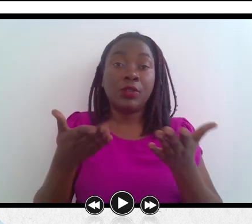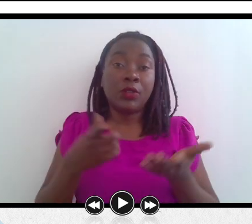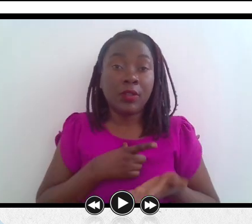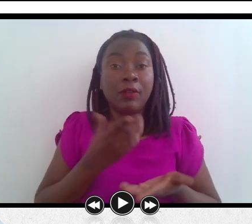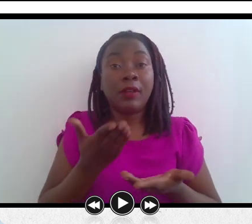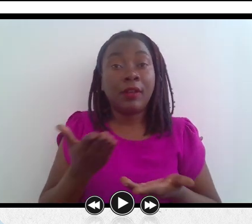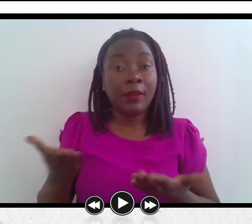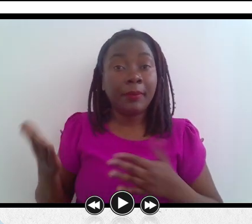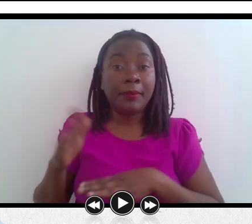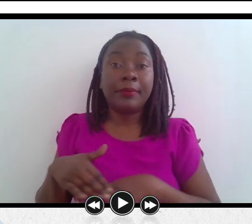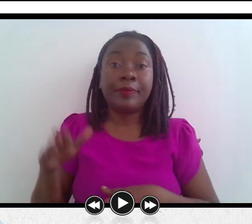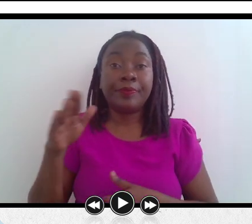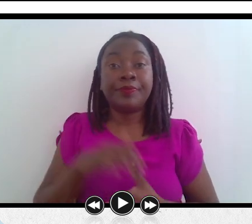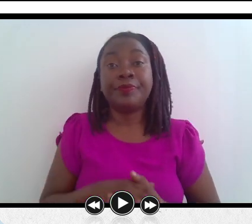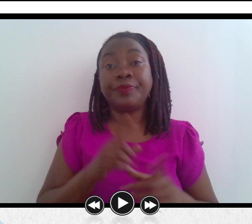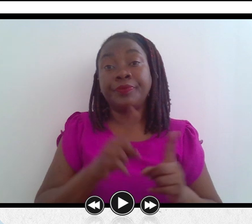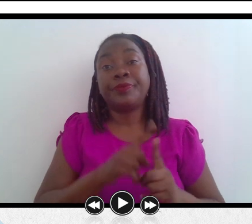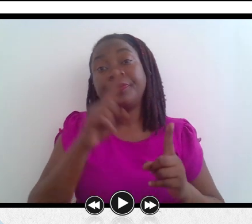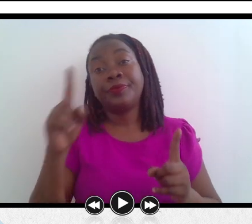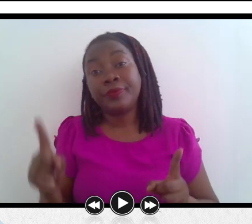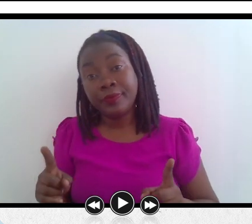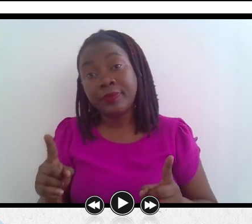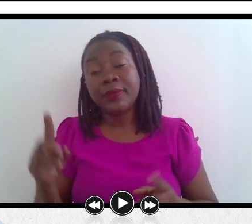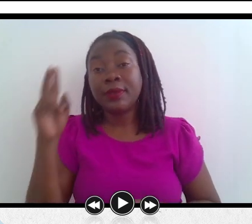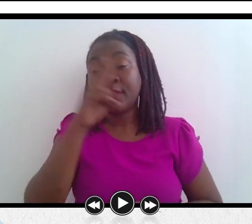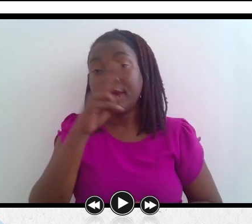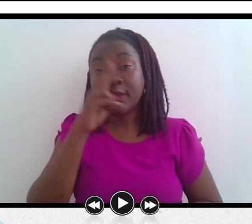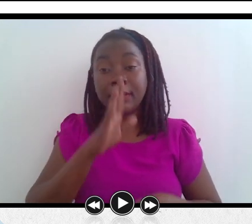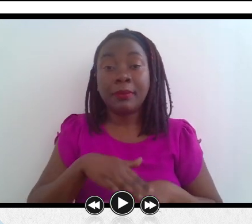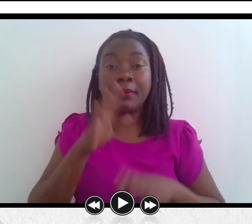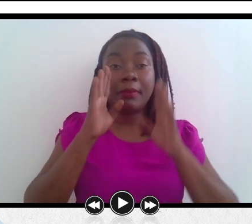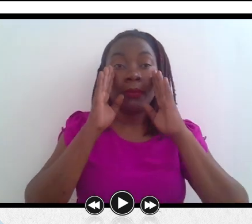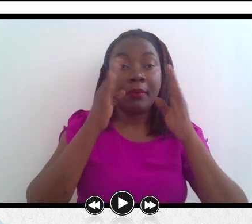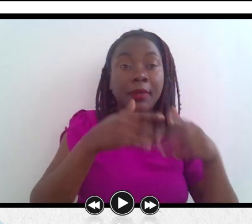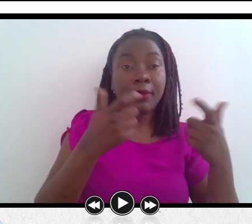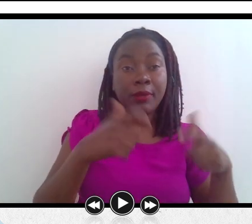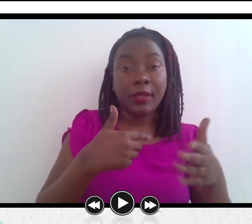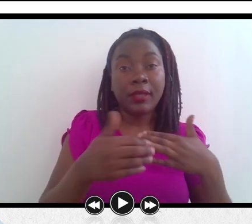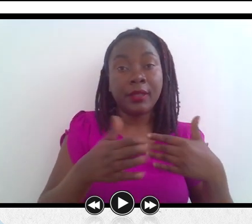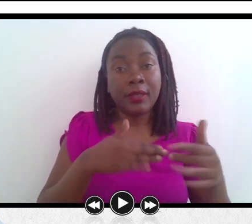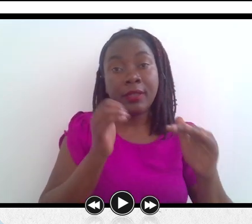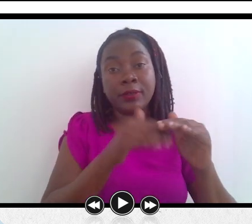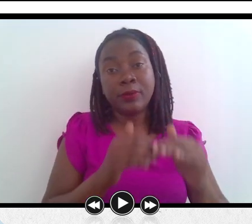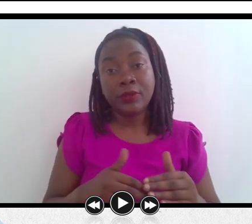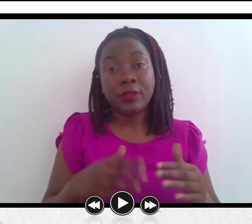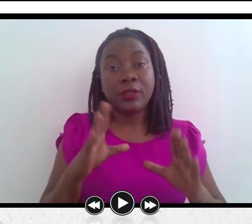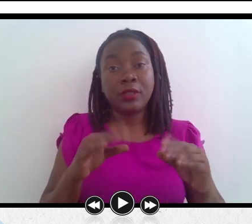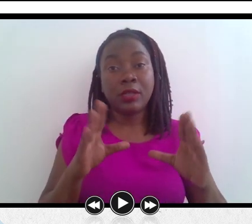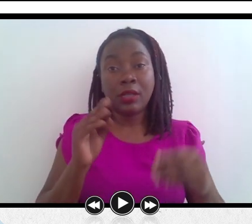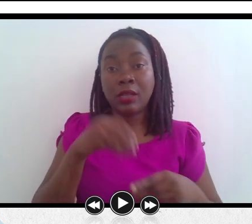extensivas elas estão mais afastadas, enquanto que as intensivas são as mais localizadas. Tais como reservatório de amortecimento dentro